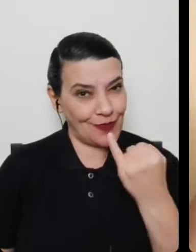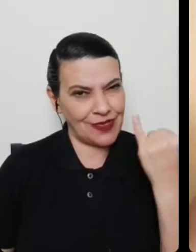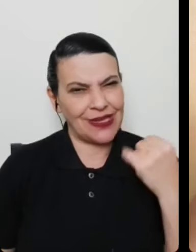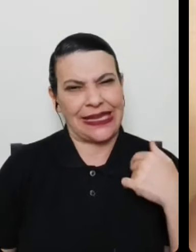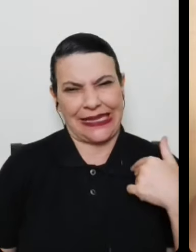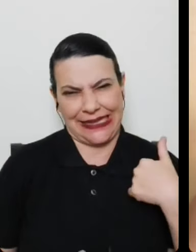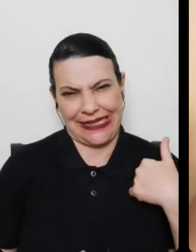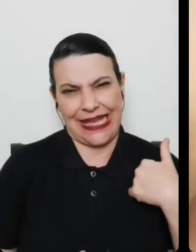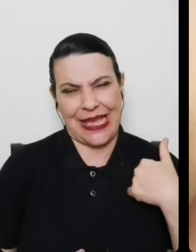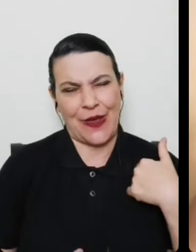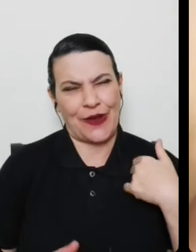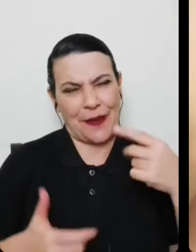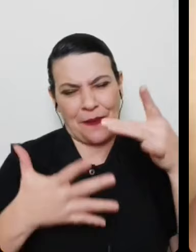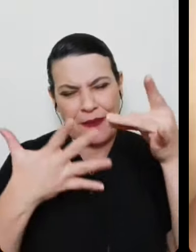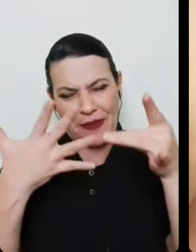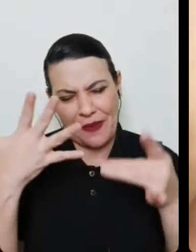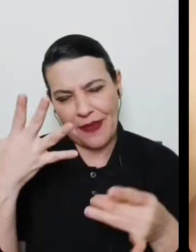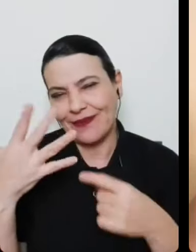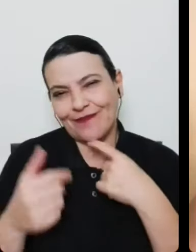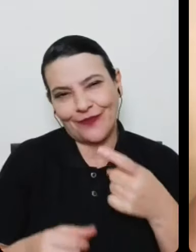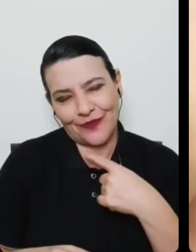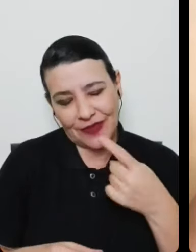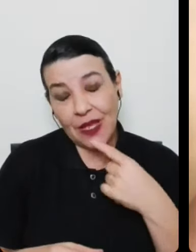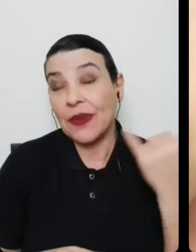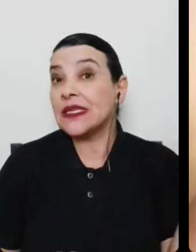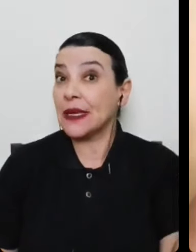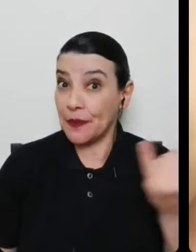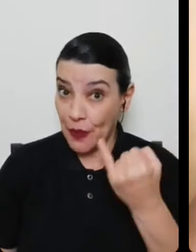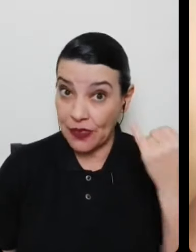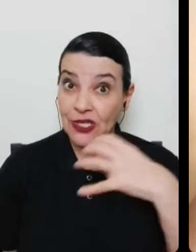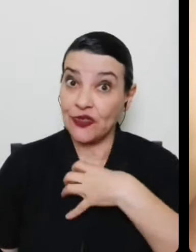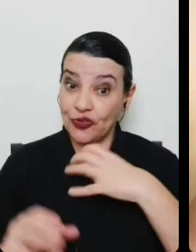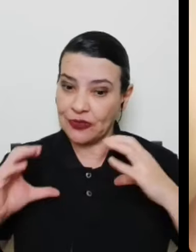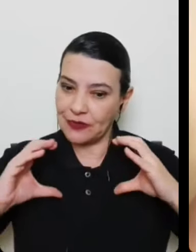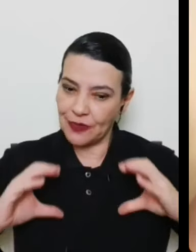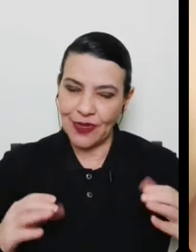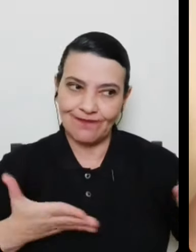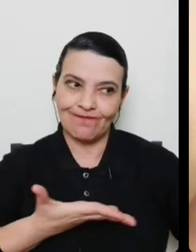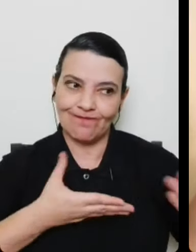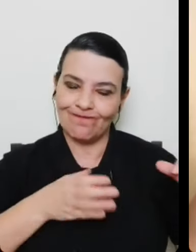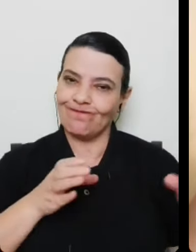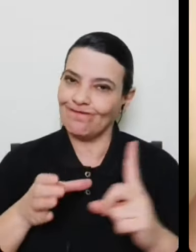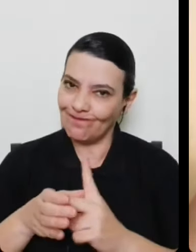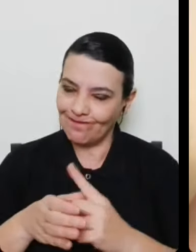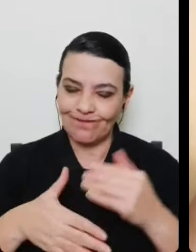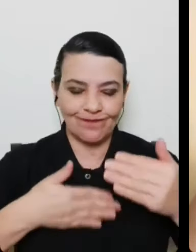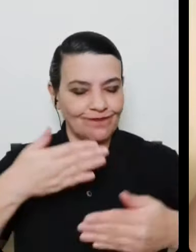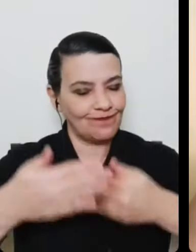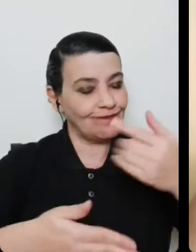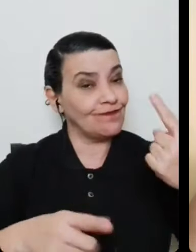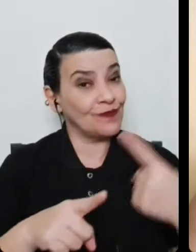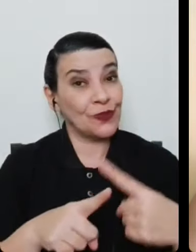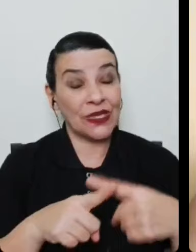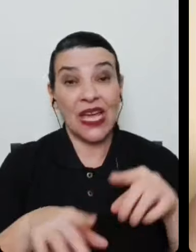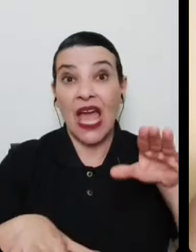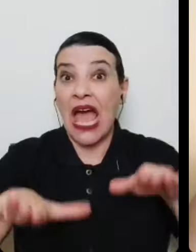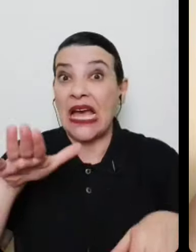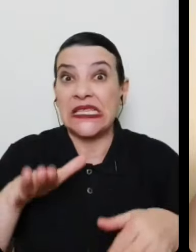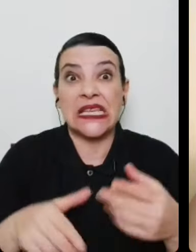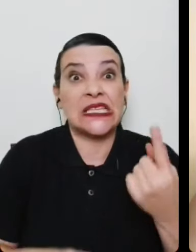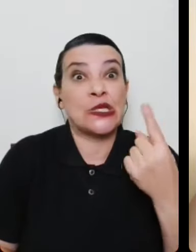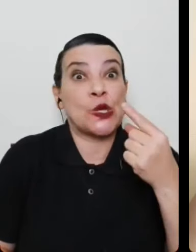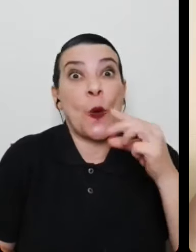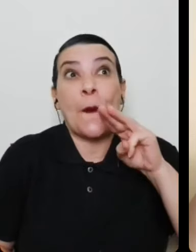coisa aqui, mas que é fundamental para que esse processo todo caminhe, porque não adianta você investir